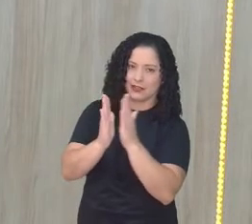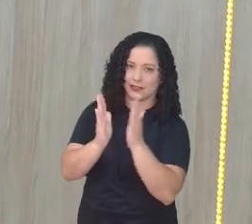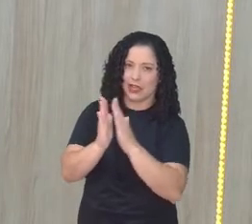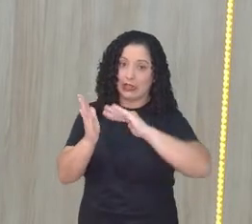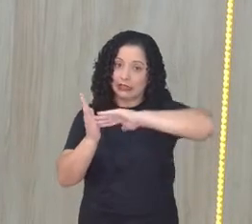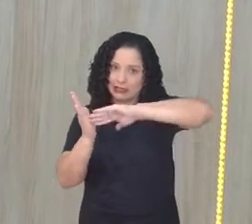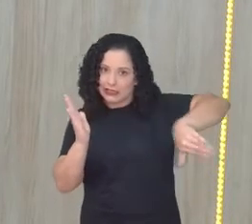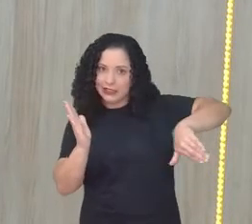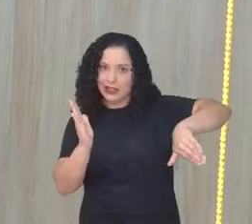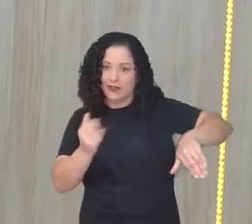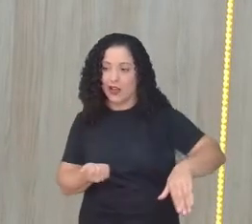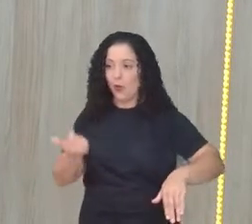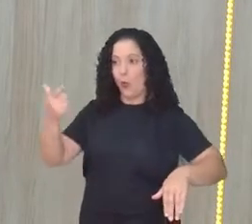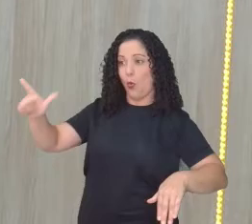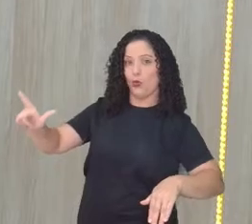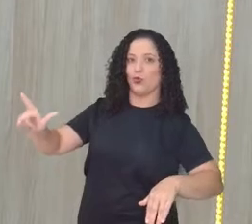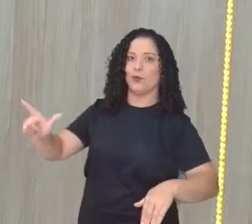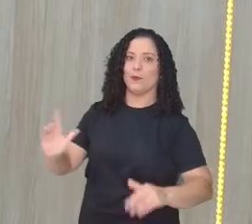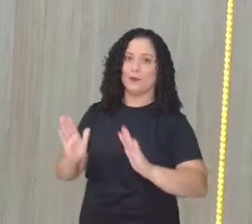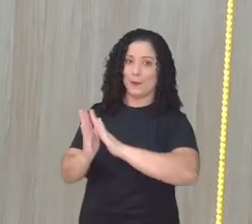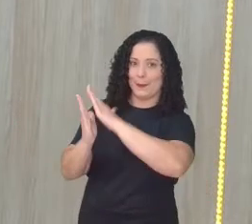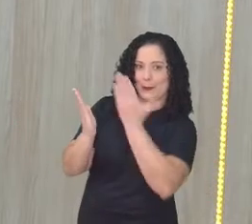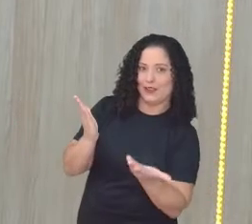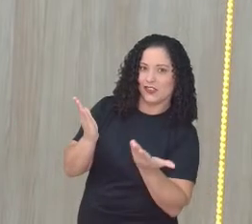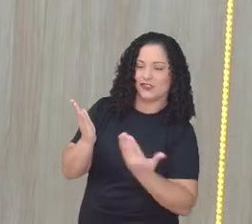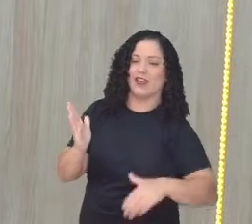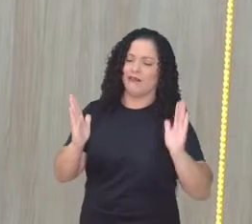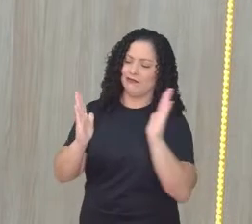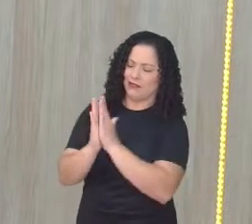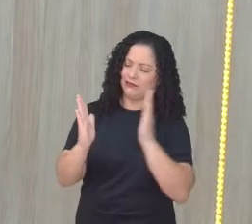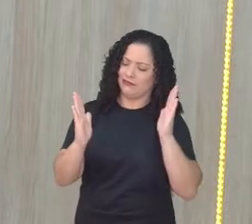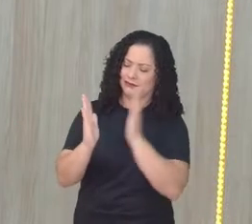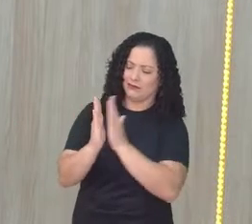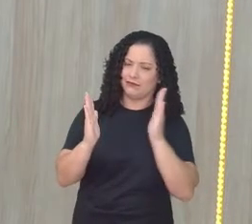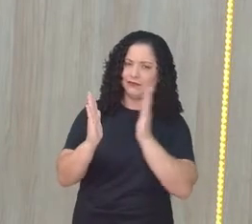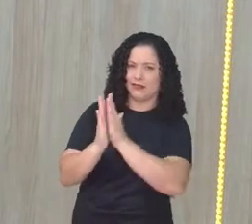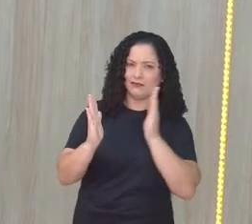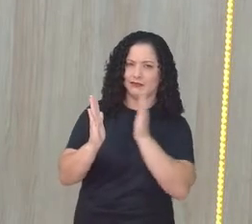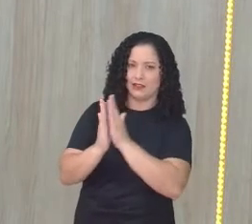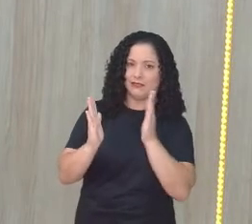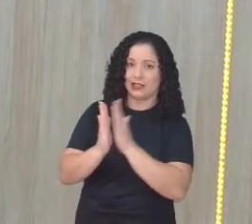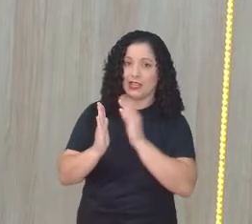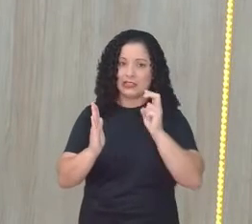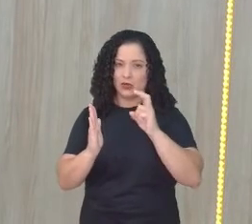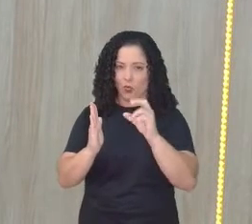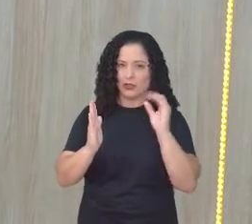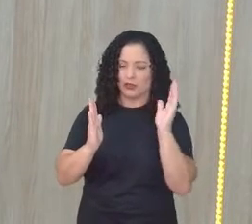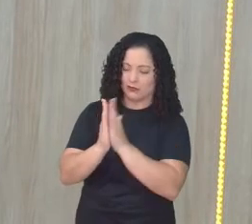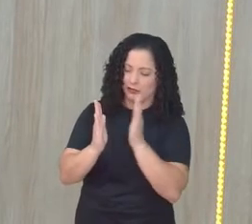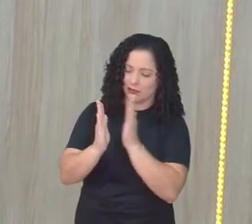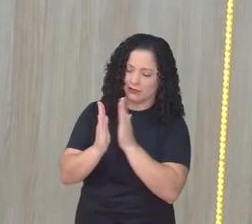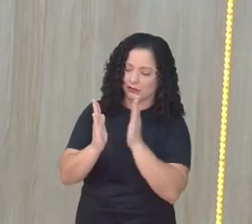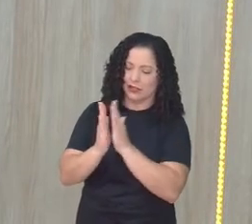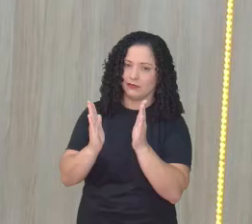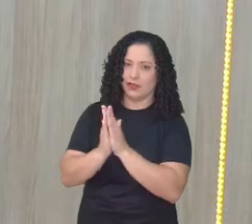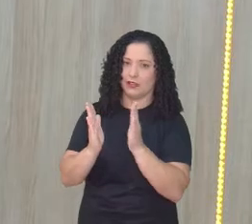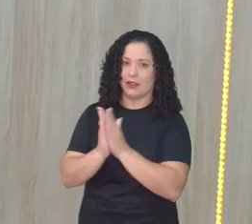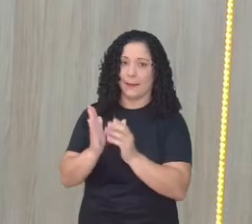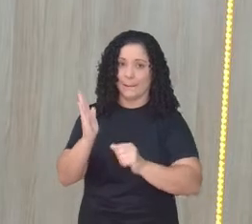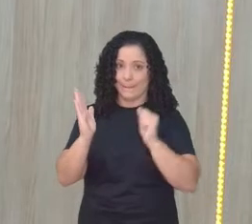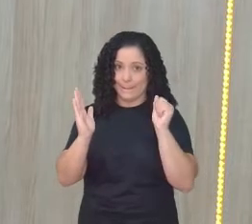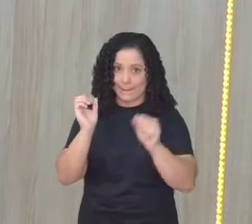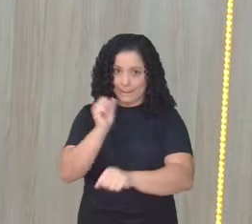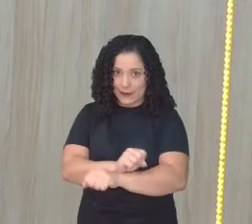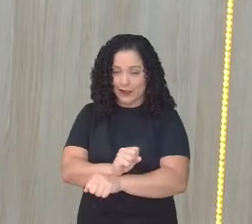molde, fazia o molde da outra página, aí mais 50 carimbadas, né, ali, e depois no final